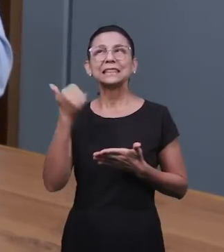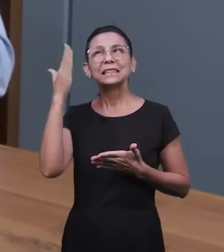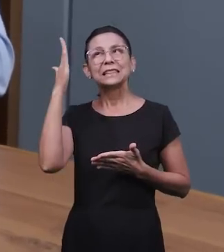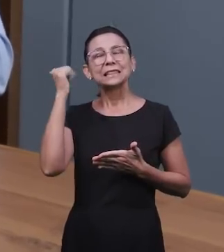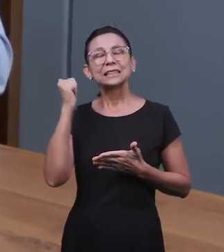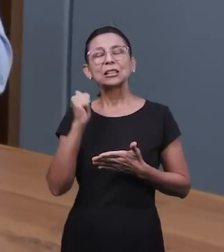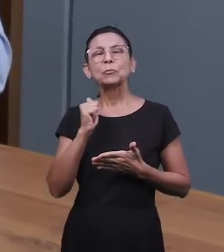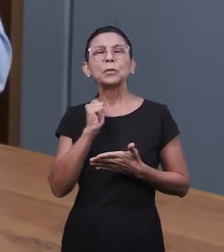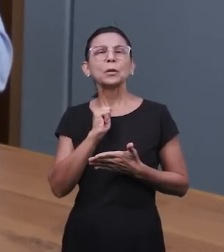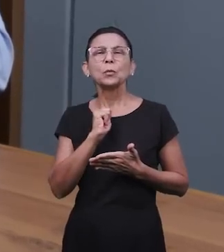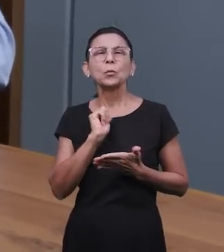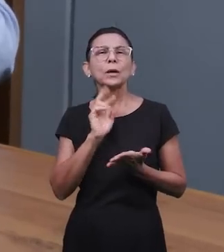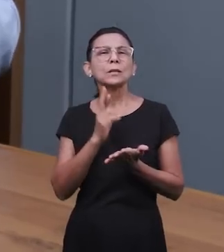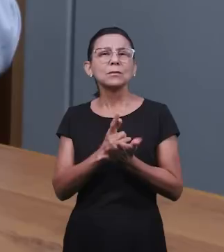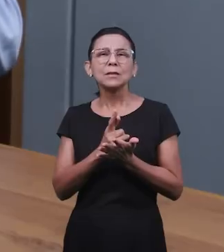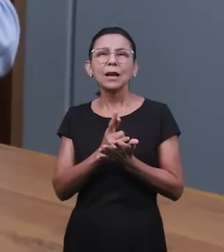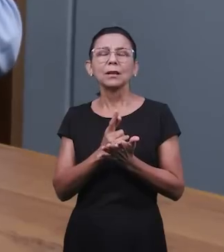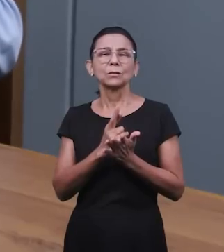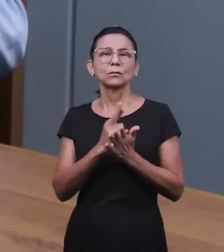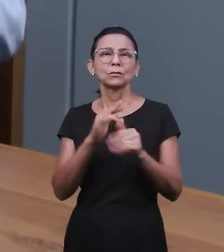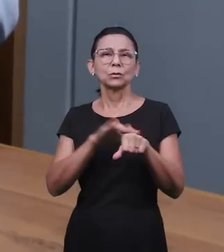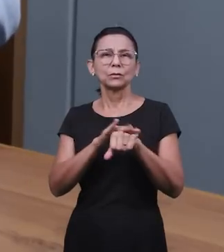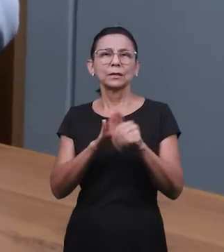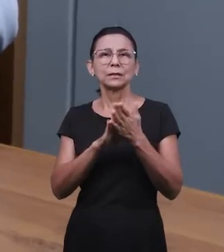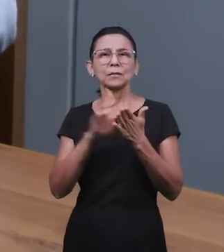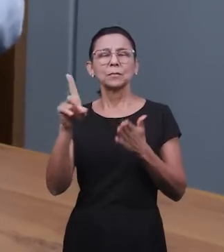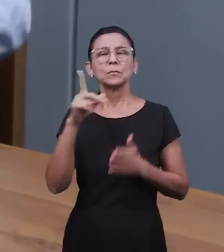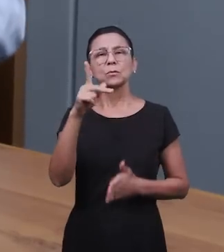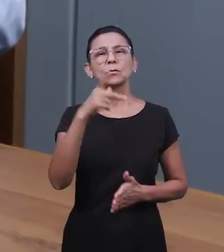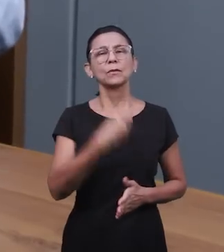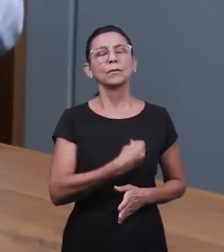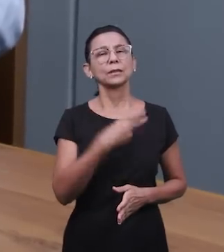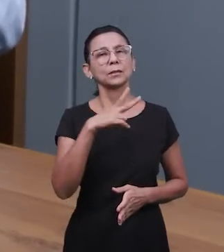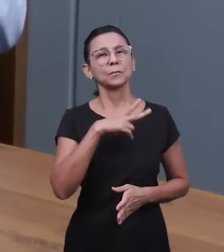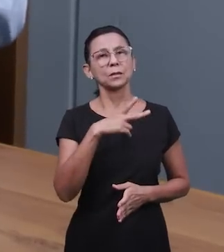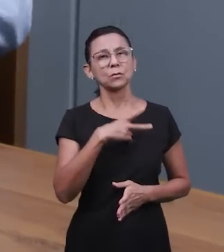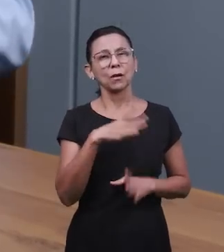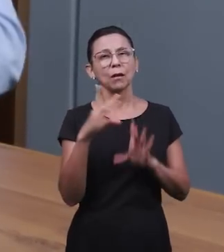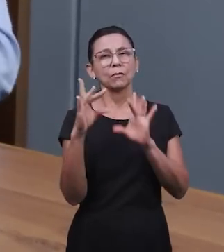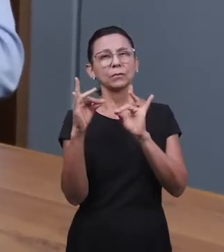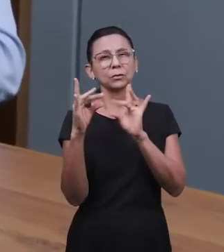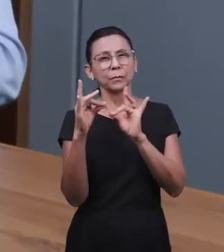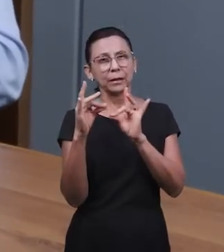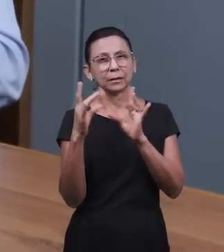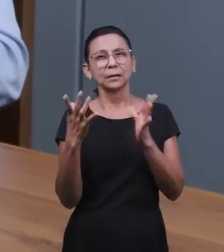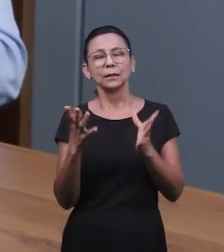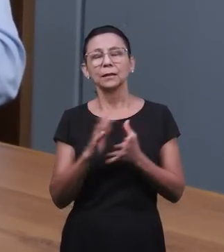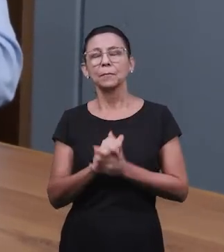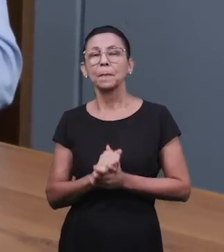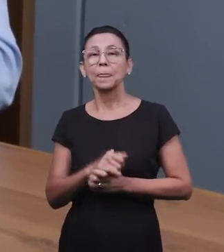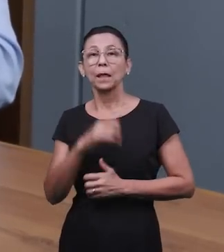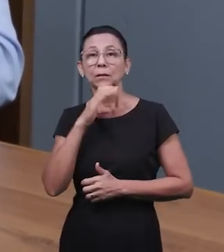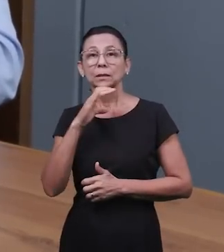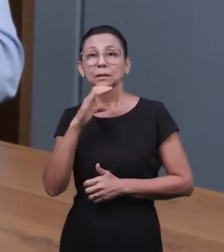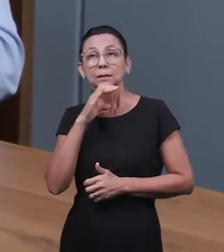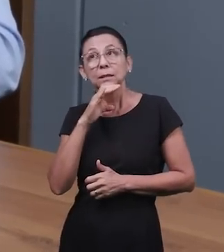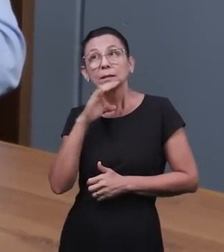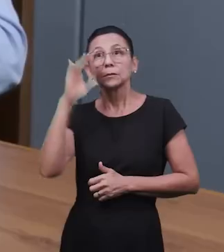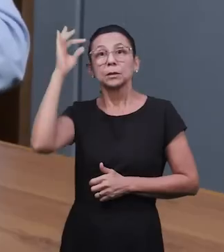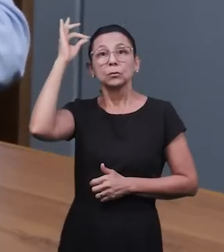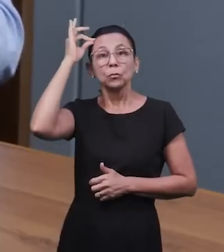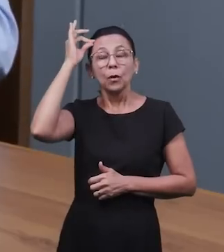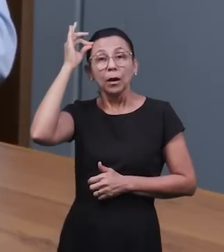este programa traz para você e o Espírito Santo de Deus traz para você através desse programa, de conhecimento, de crescimento